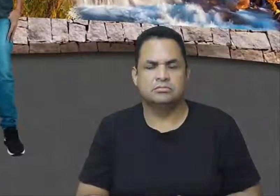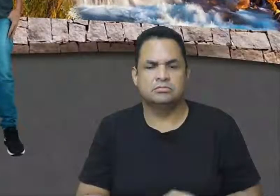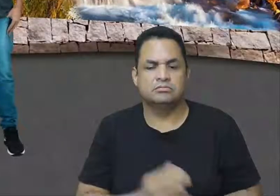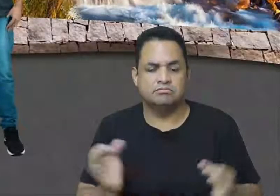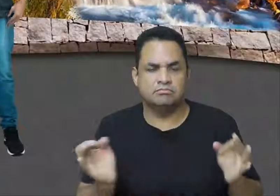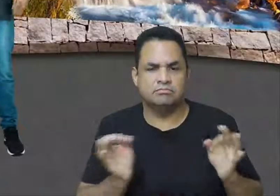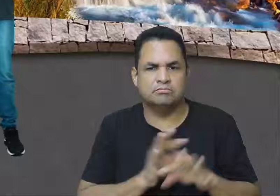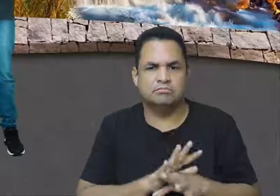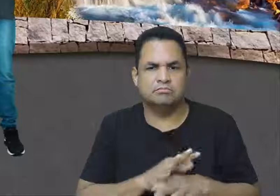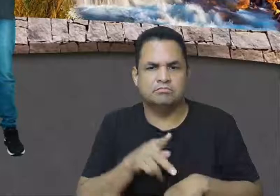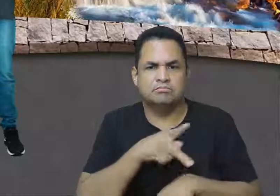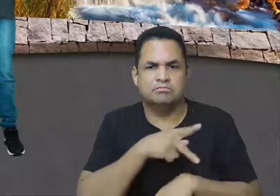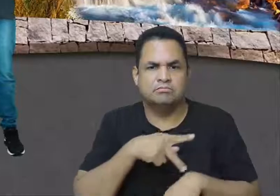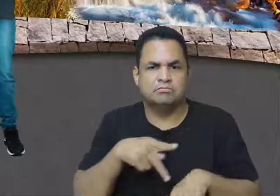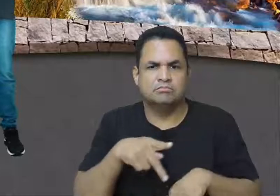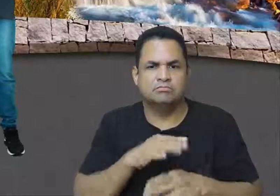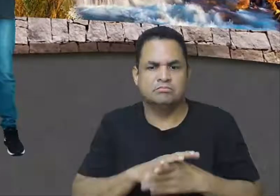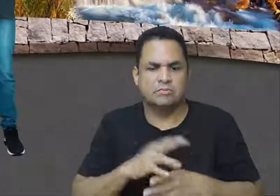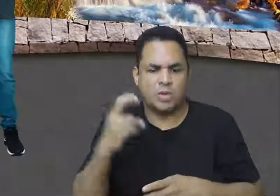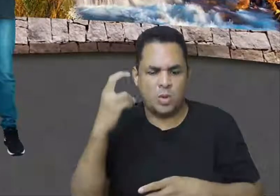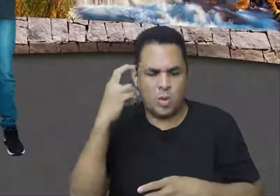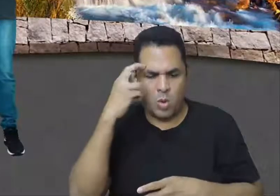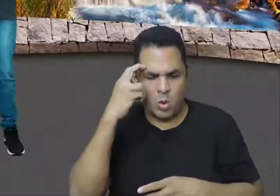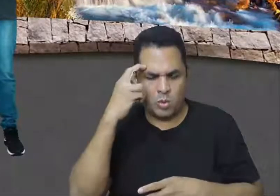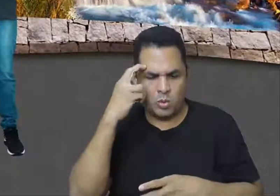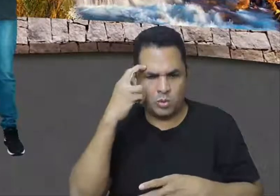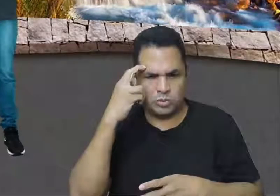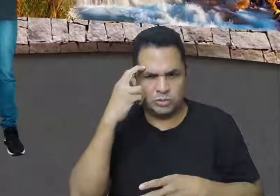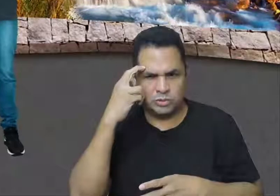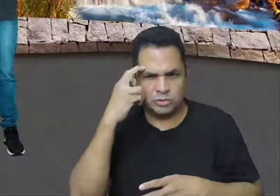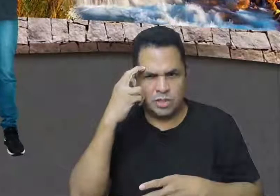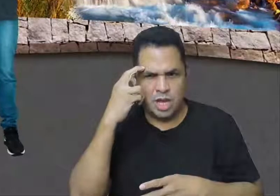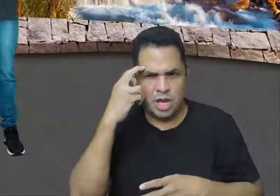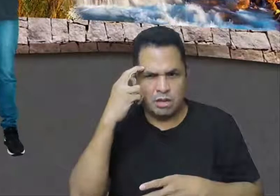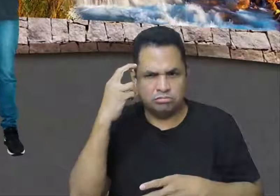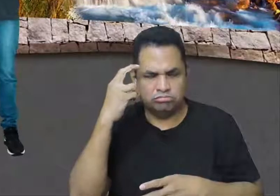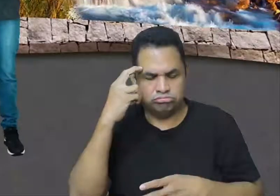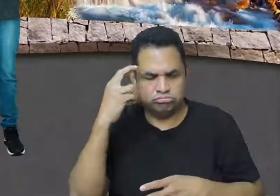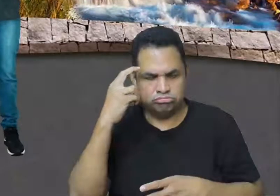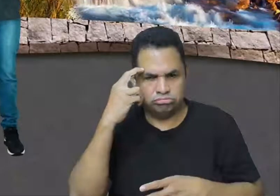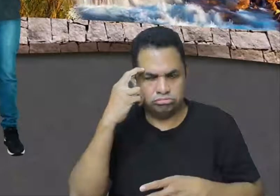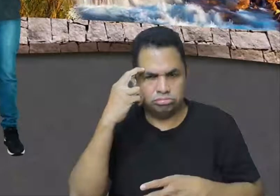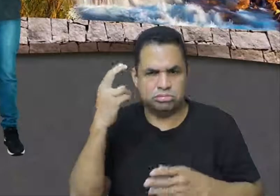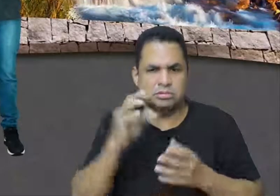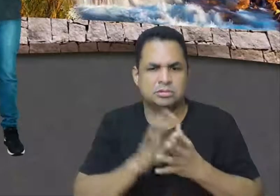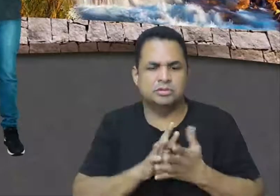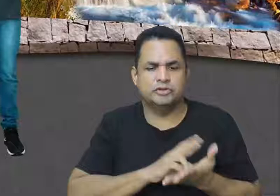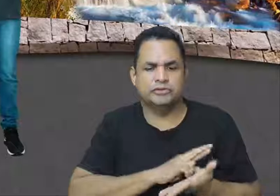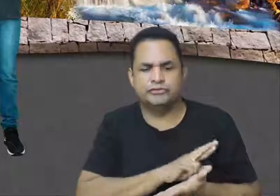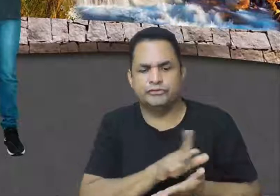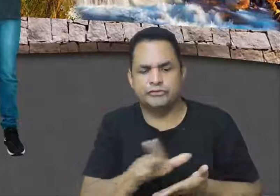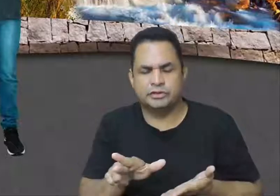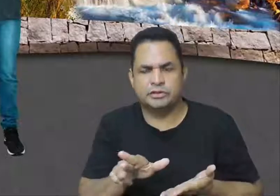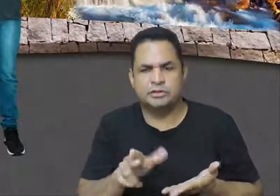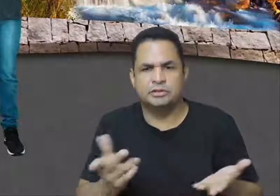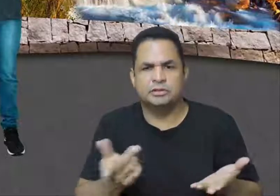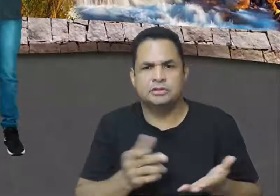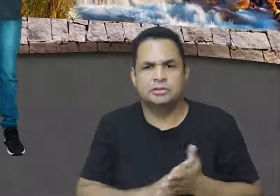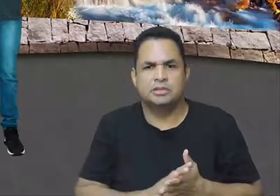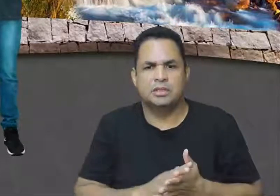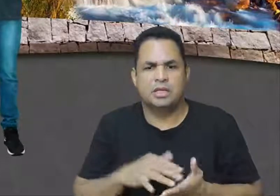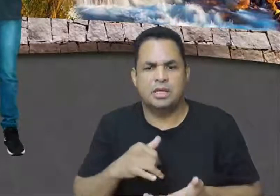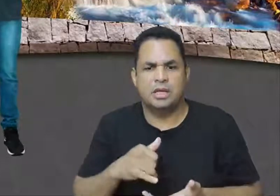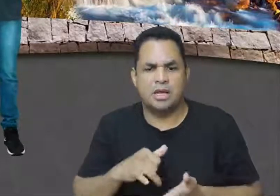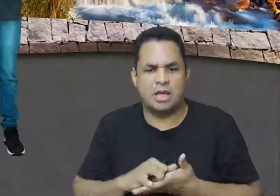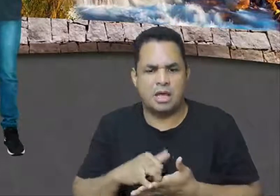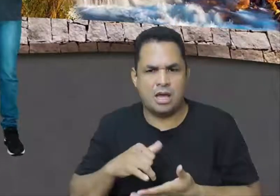Portanto, é um país de uma cultura bem diferente da nossa. Você observa as imagens que aparecem lá, por exemplo, a vaca